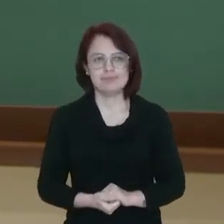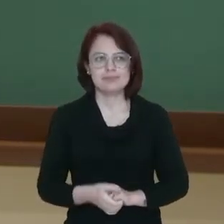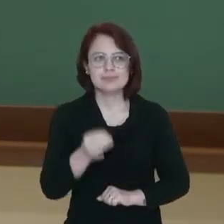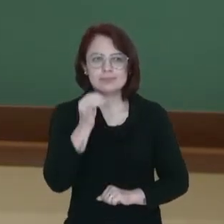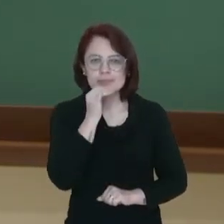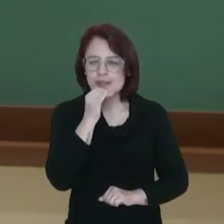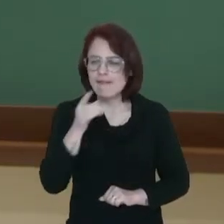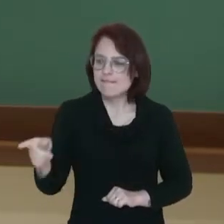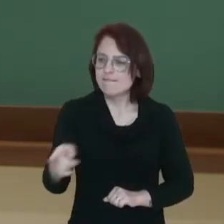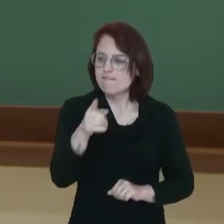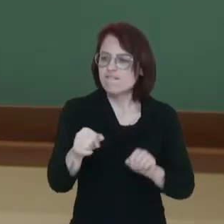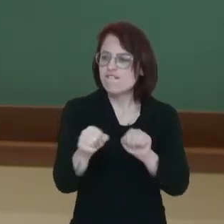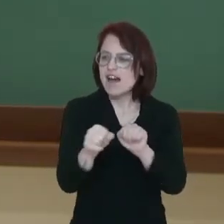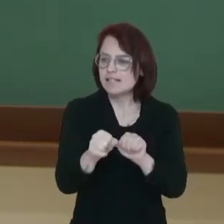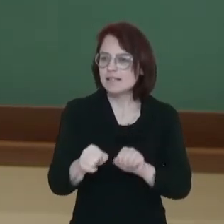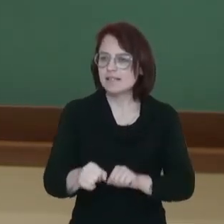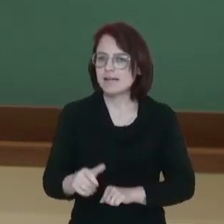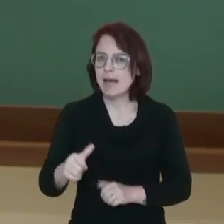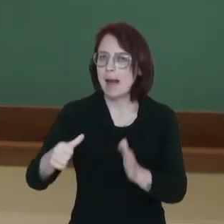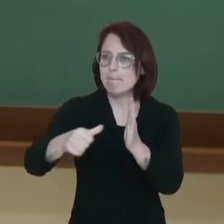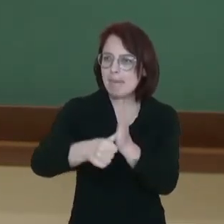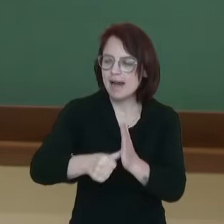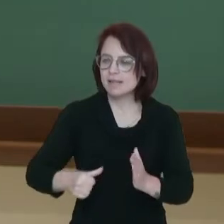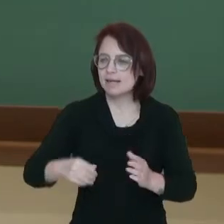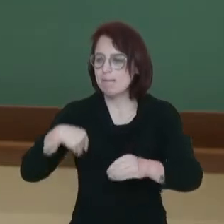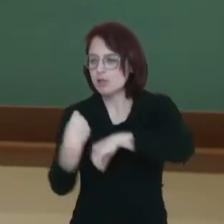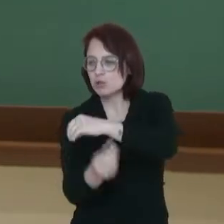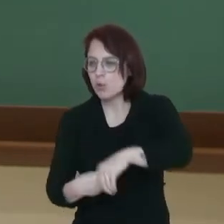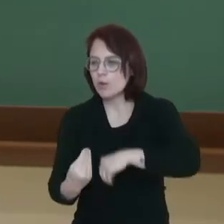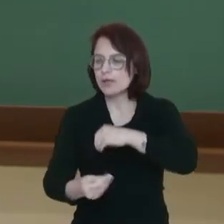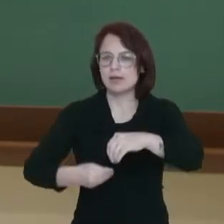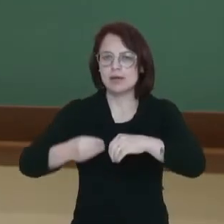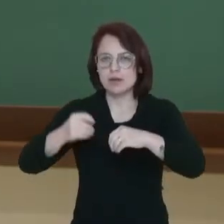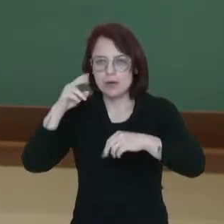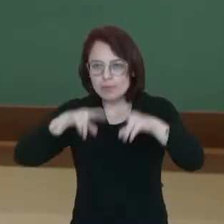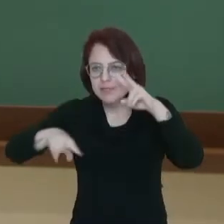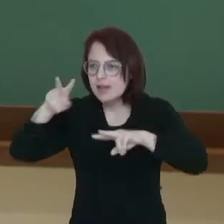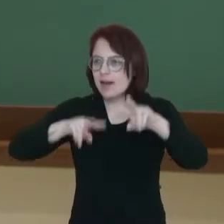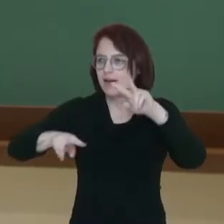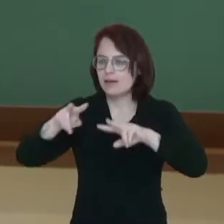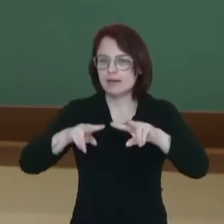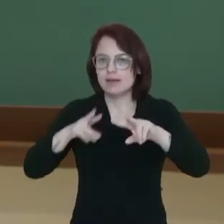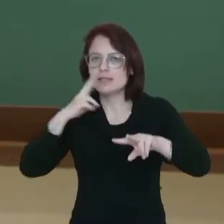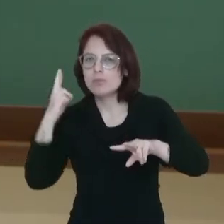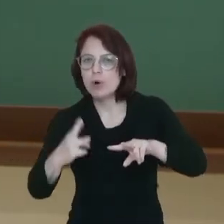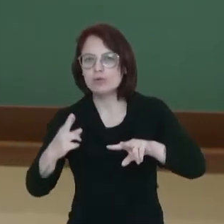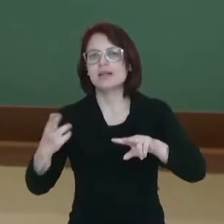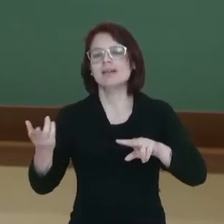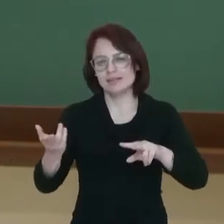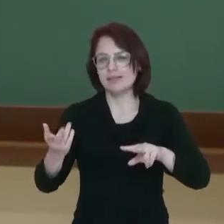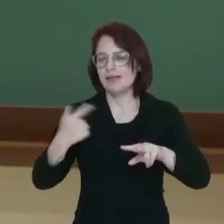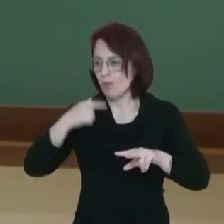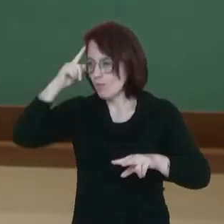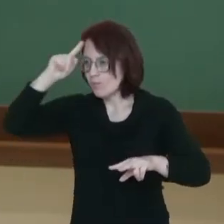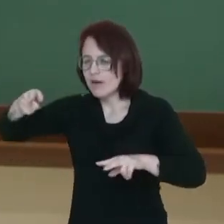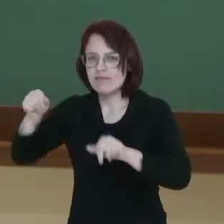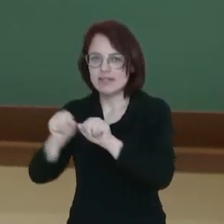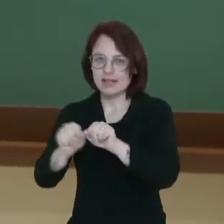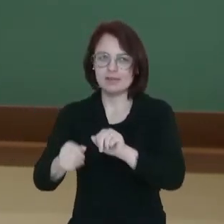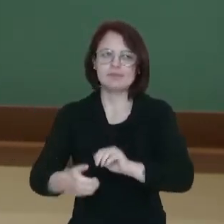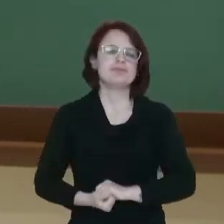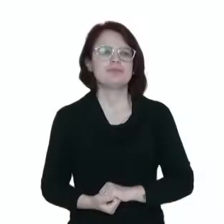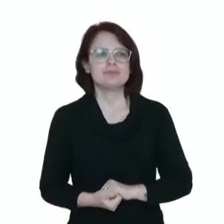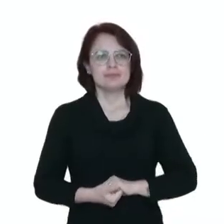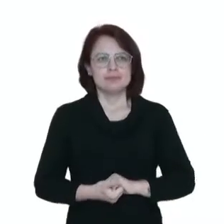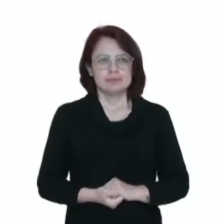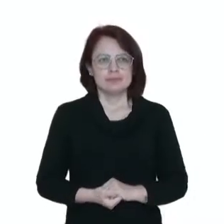exemplo, faça, aperte, misture, observe, analise, responda e assim por diante, tá bom?